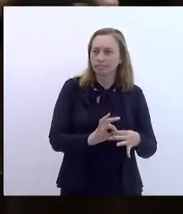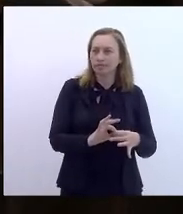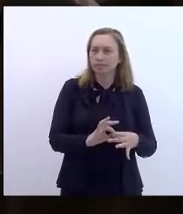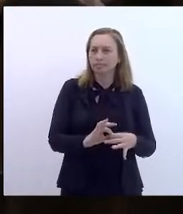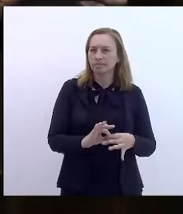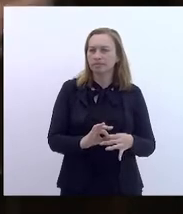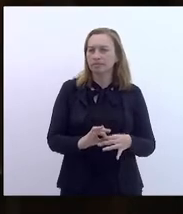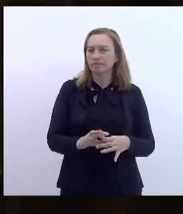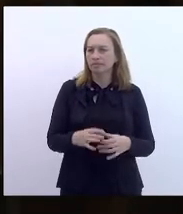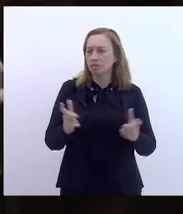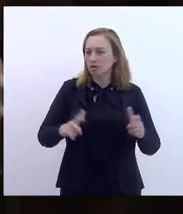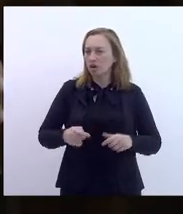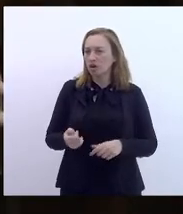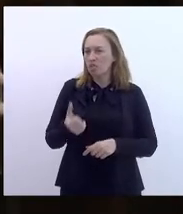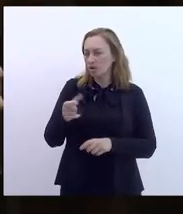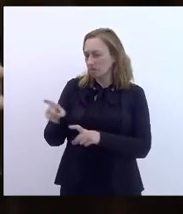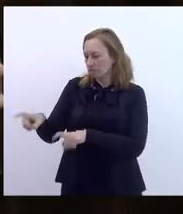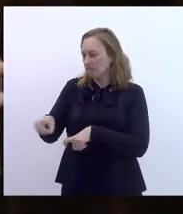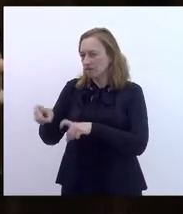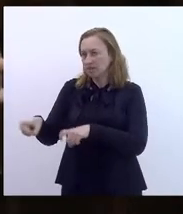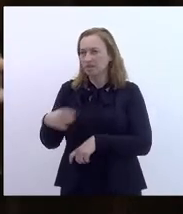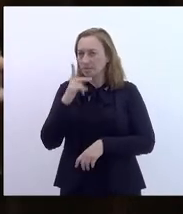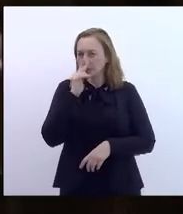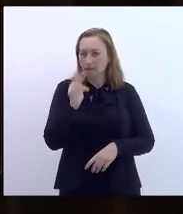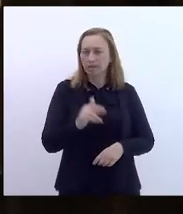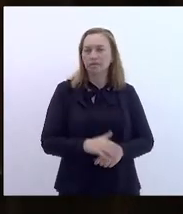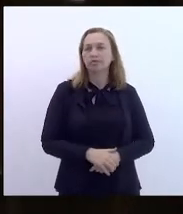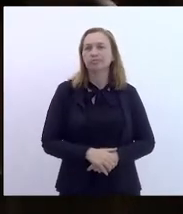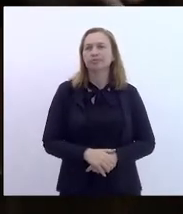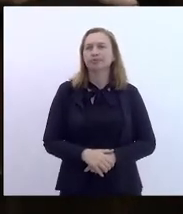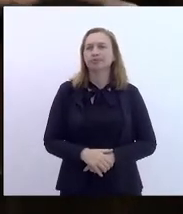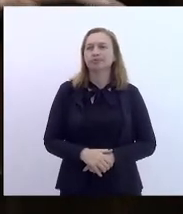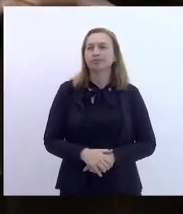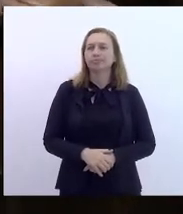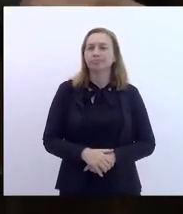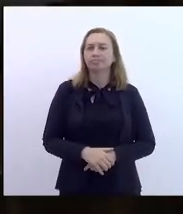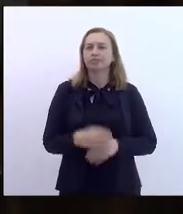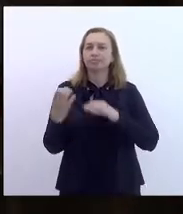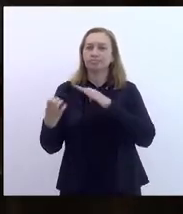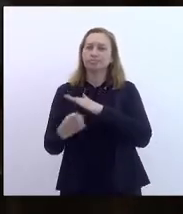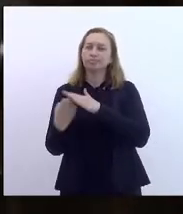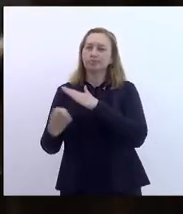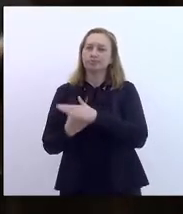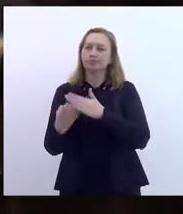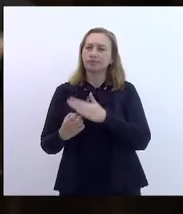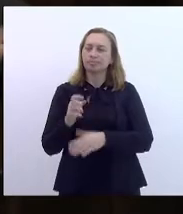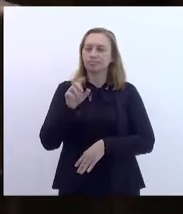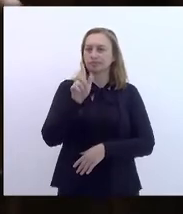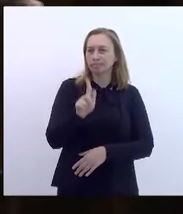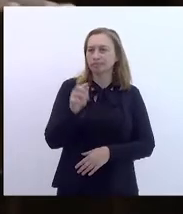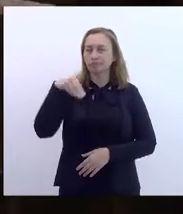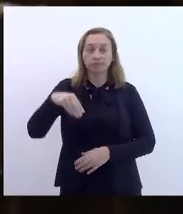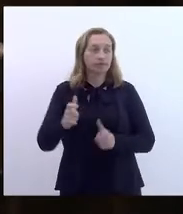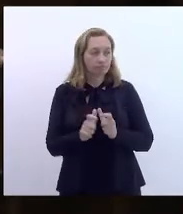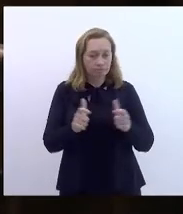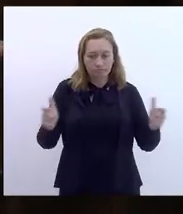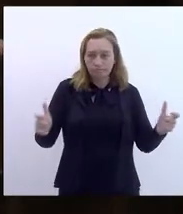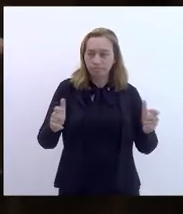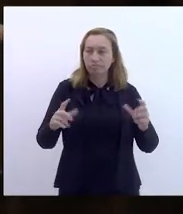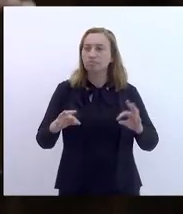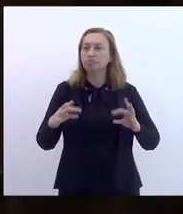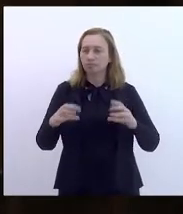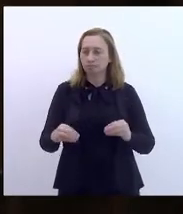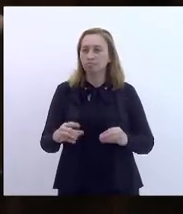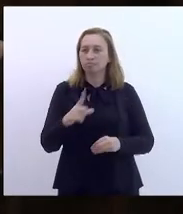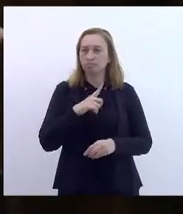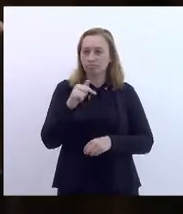quase como a fazenda não tô exagerando não a gente o espaço da General Eletric é muito grande e cabe tudo ali